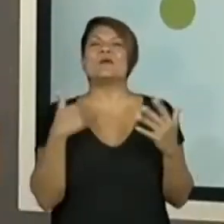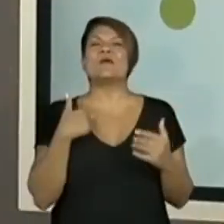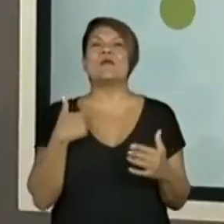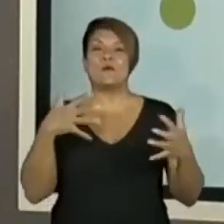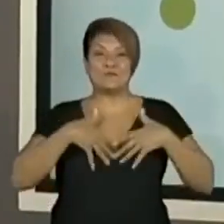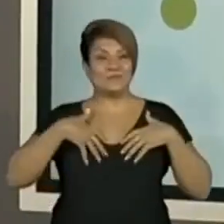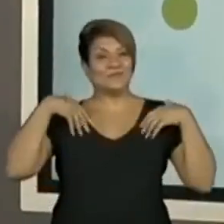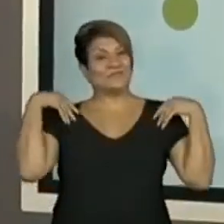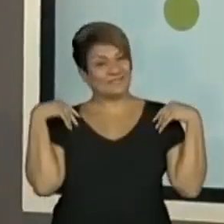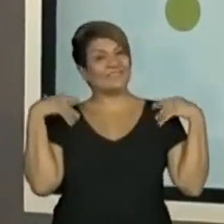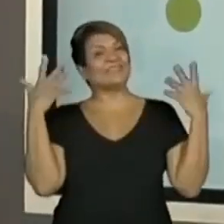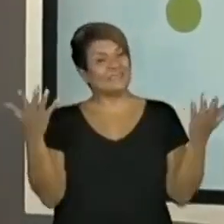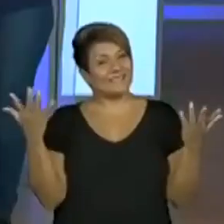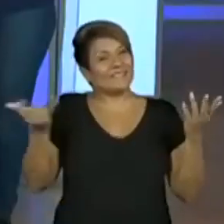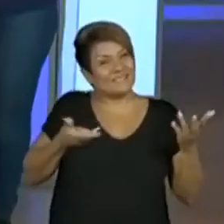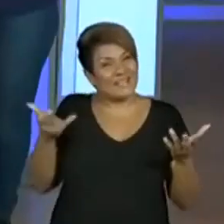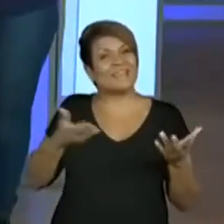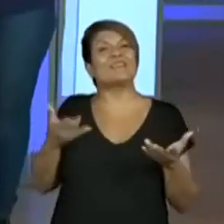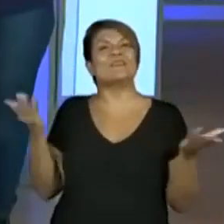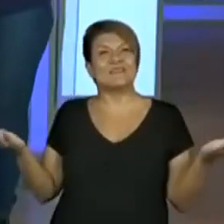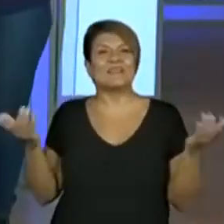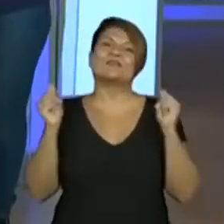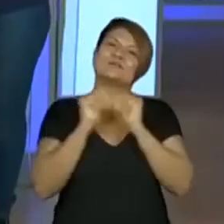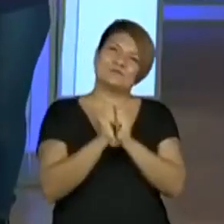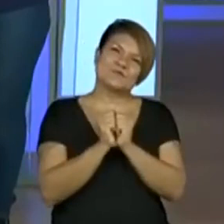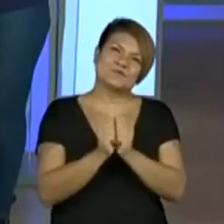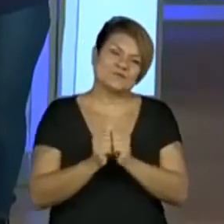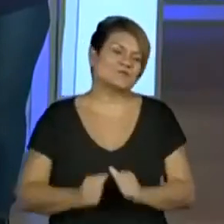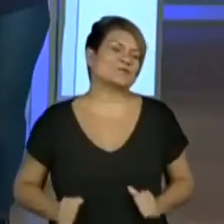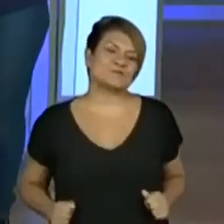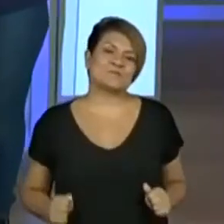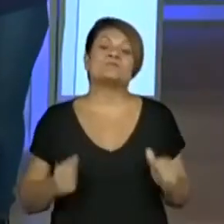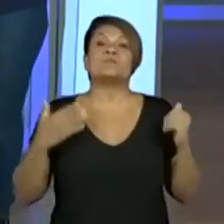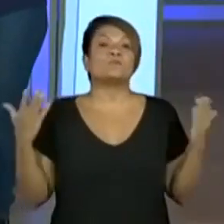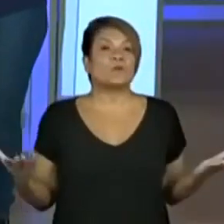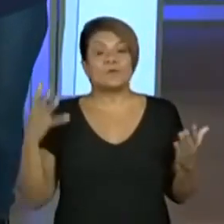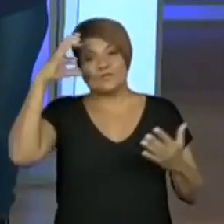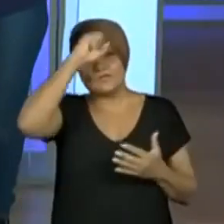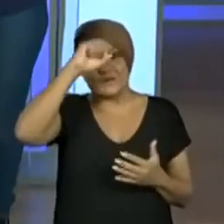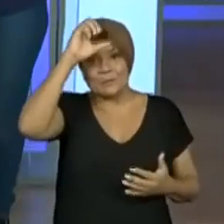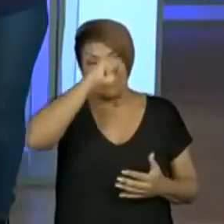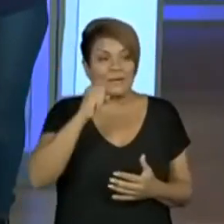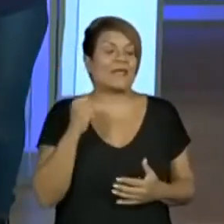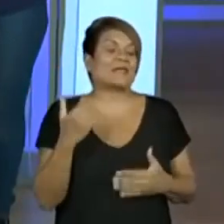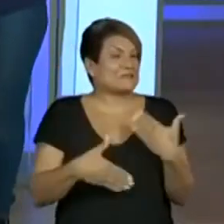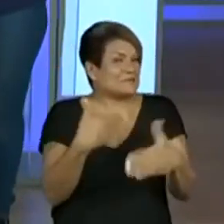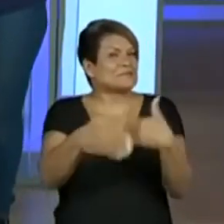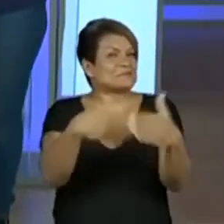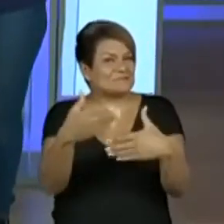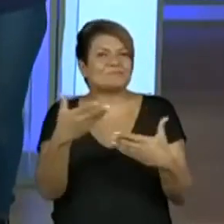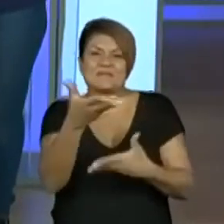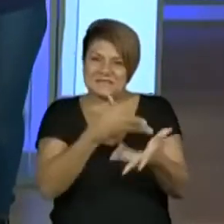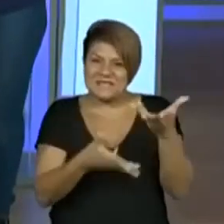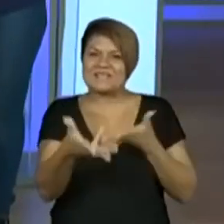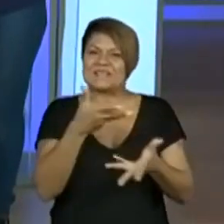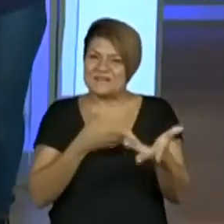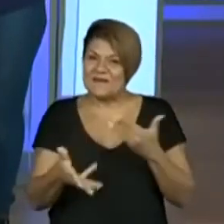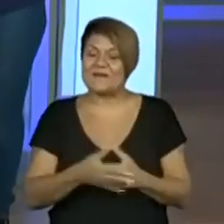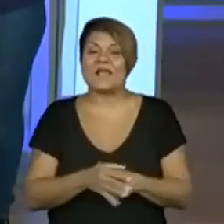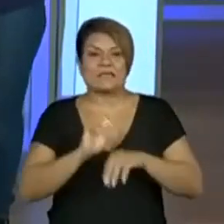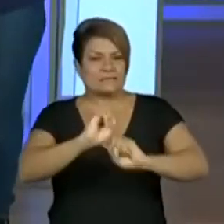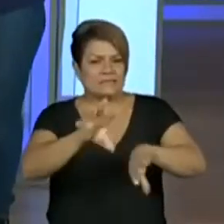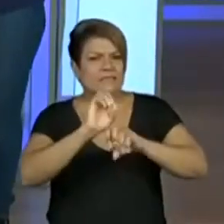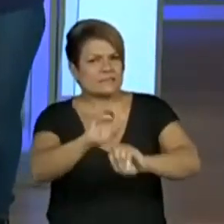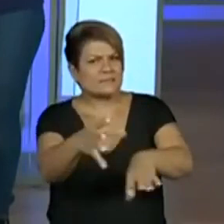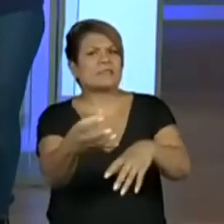lisongeada em ouvir isso e agora aqui com vocês também que estão a gente aprende o tempo todo em troca a gente